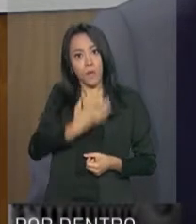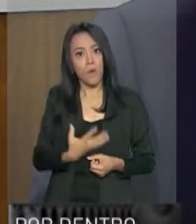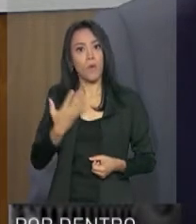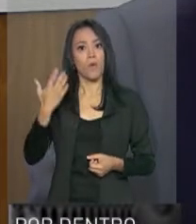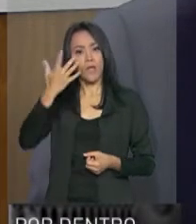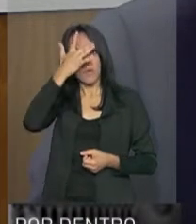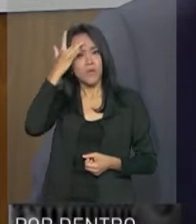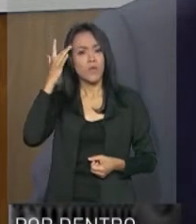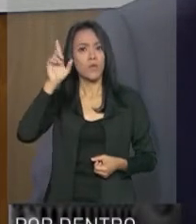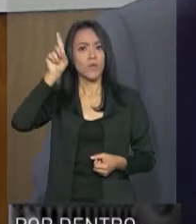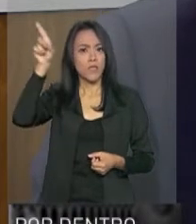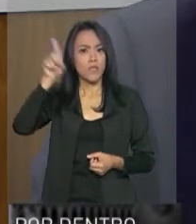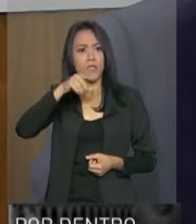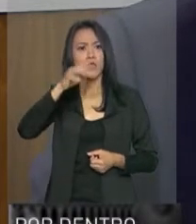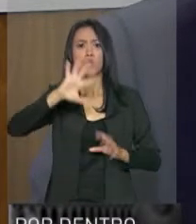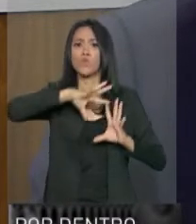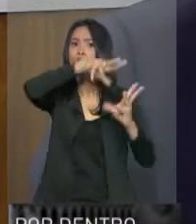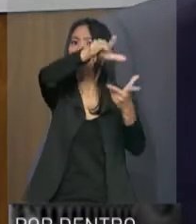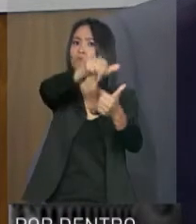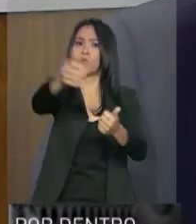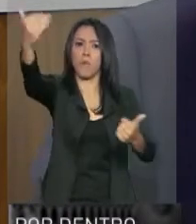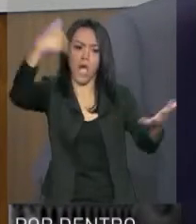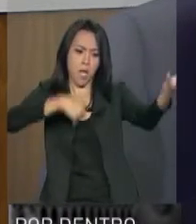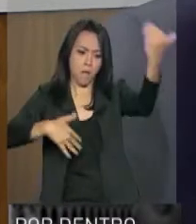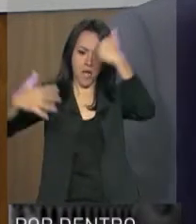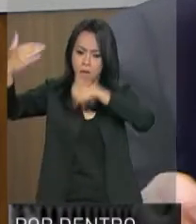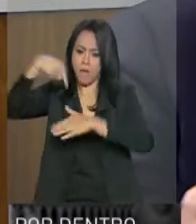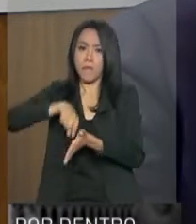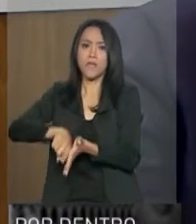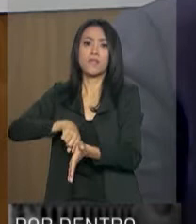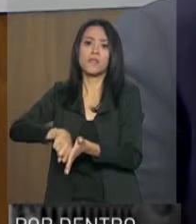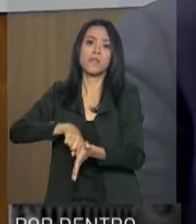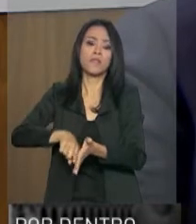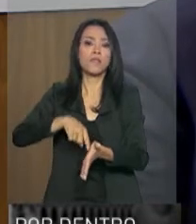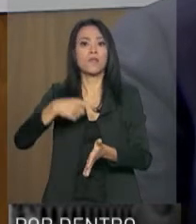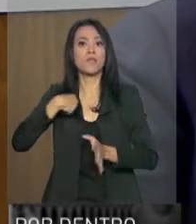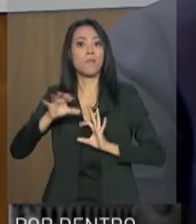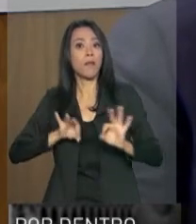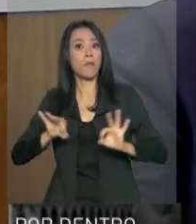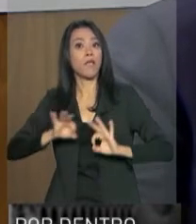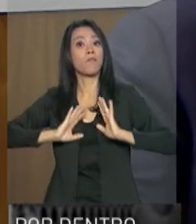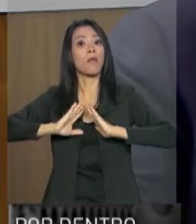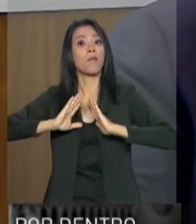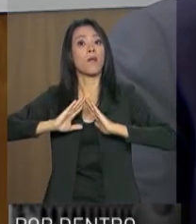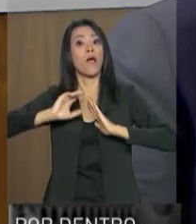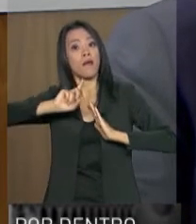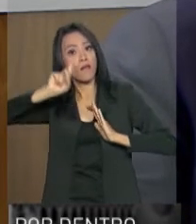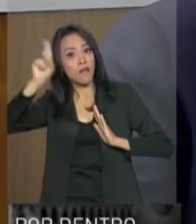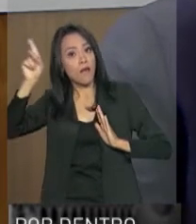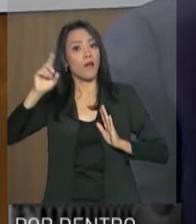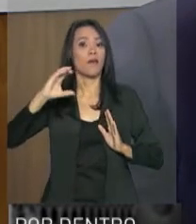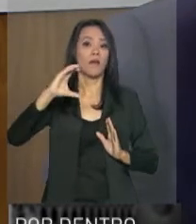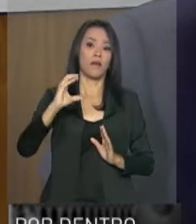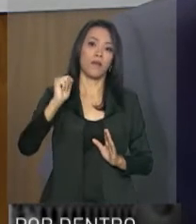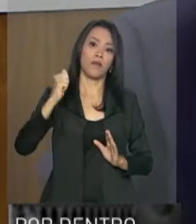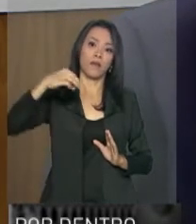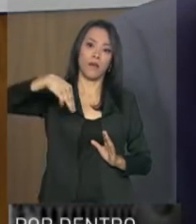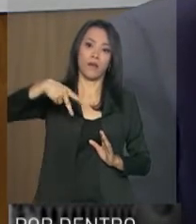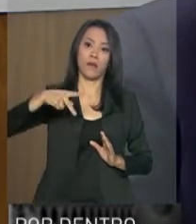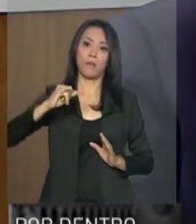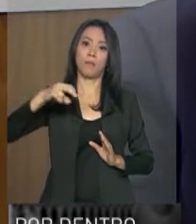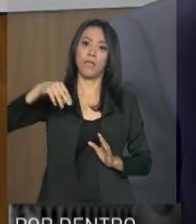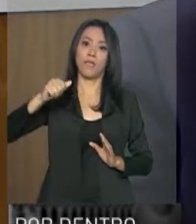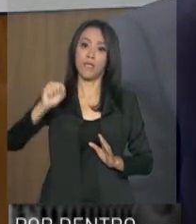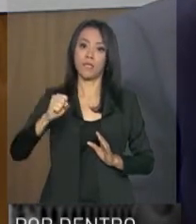pessoas pesquisadores do mundo inteiro então se preparando pra morar temporariamente em campinas ou na região para desfrutar